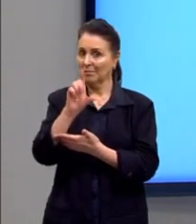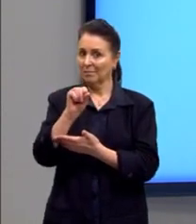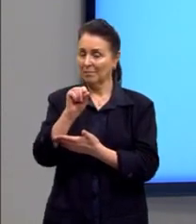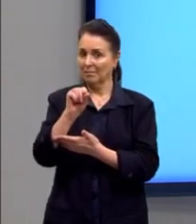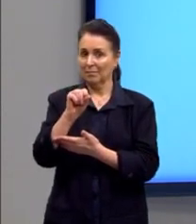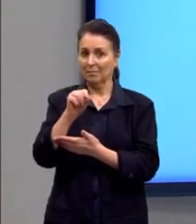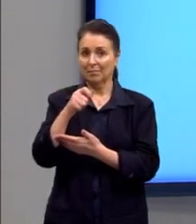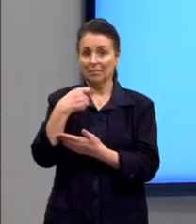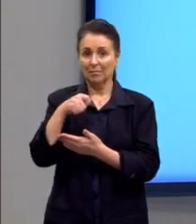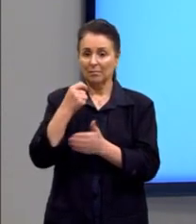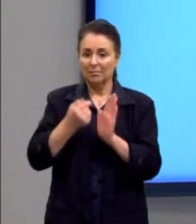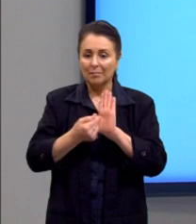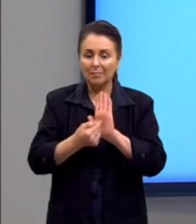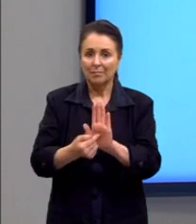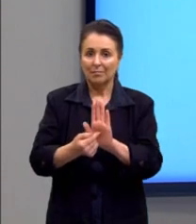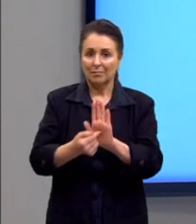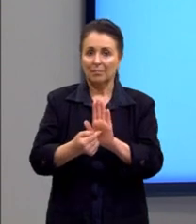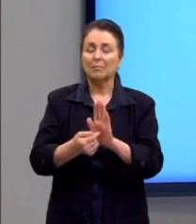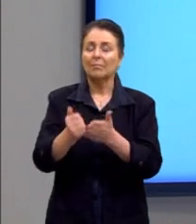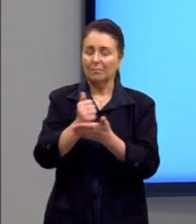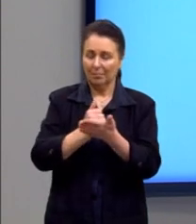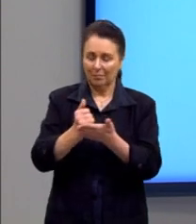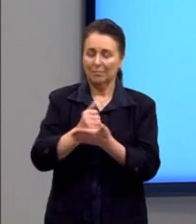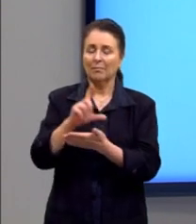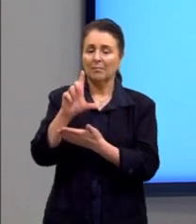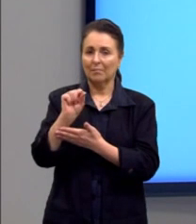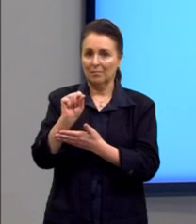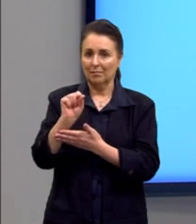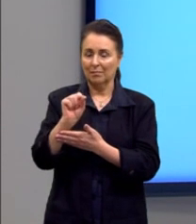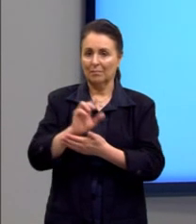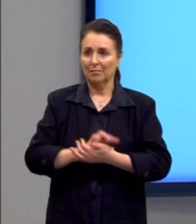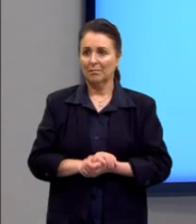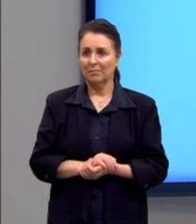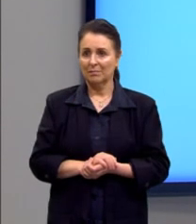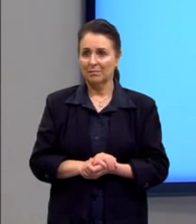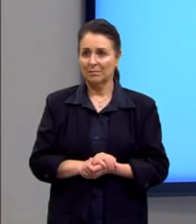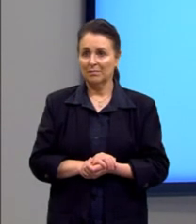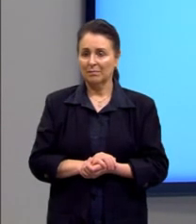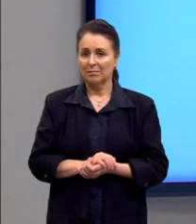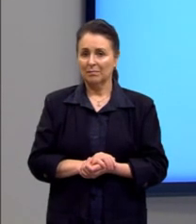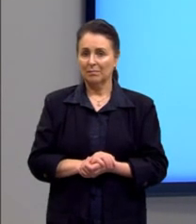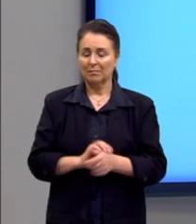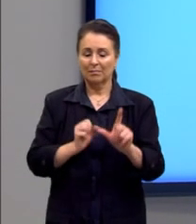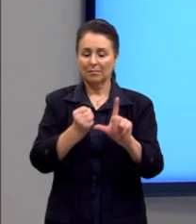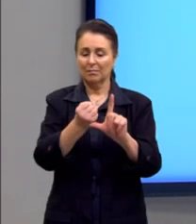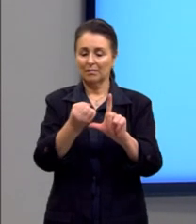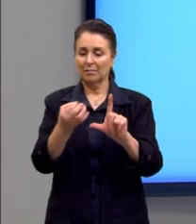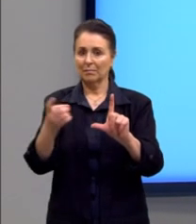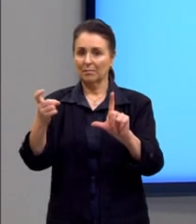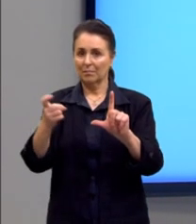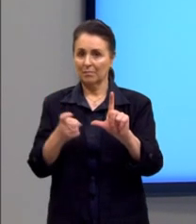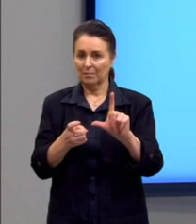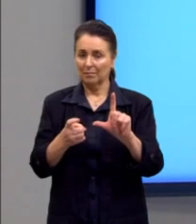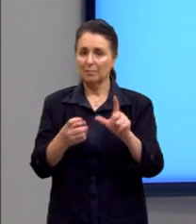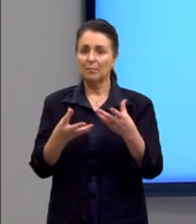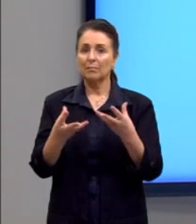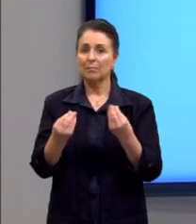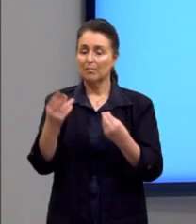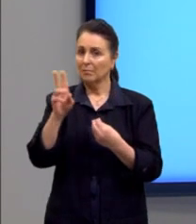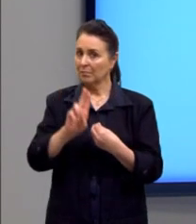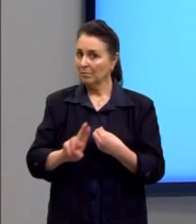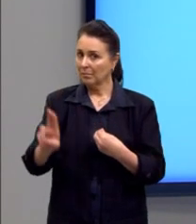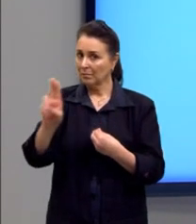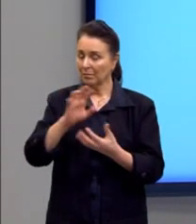Ele só não precisa aparecer né a base e esses logarítimos Eles são muito